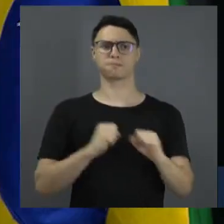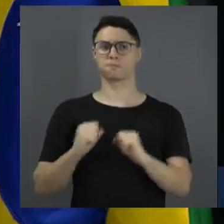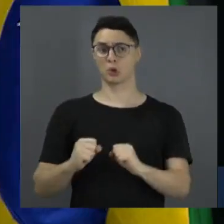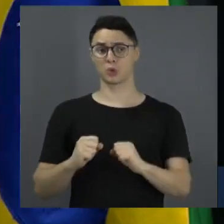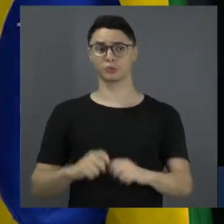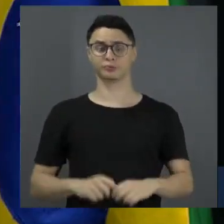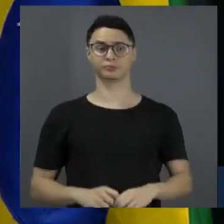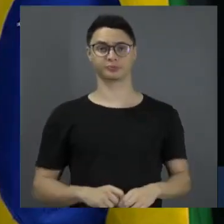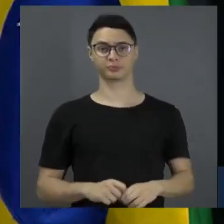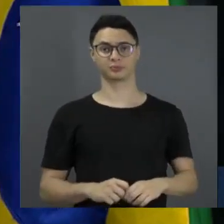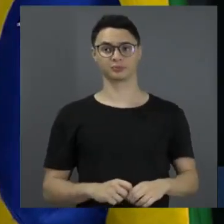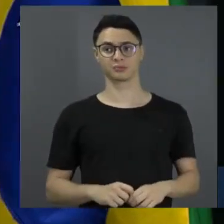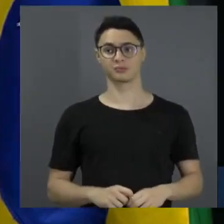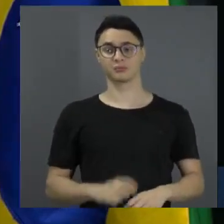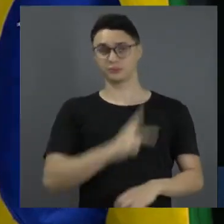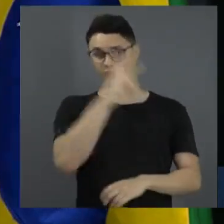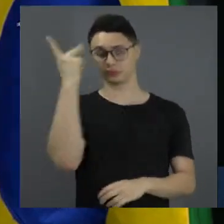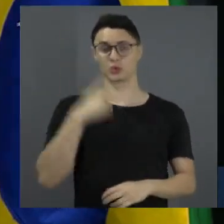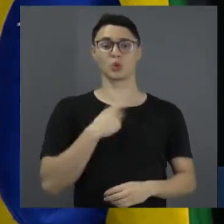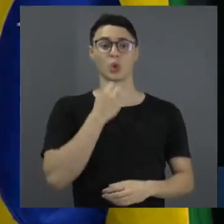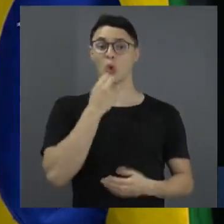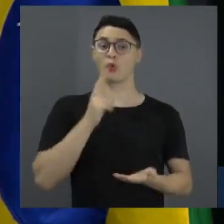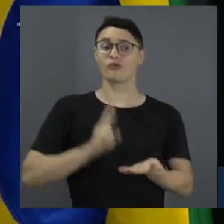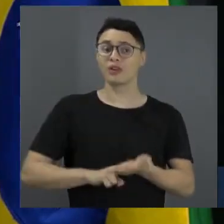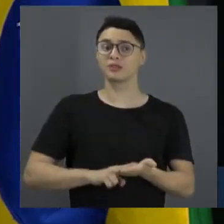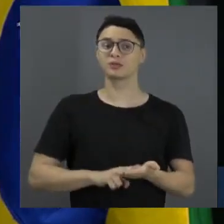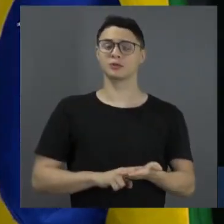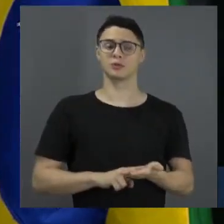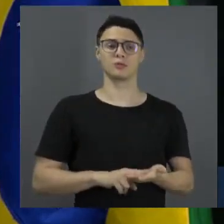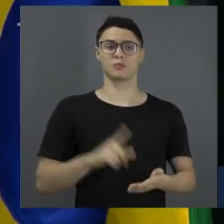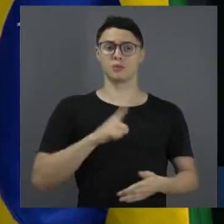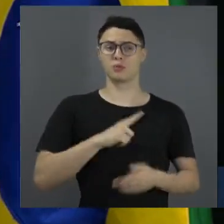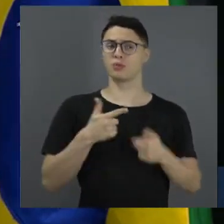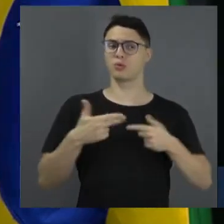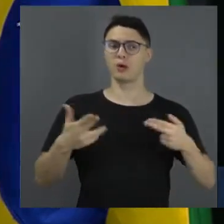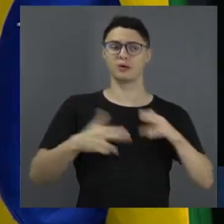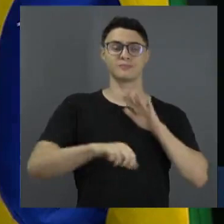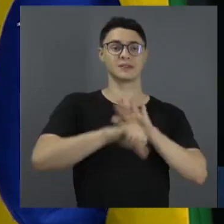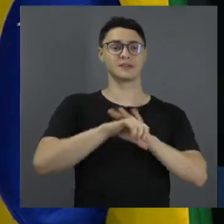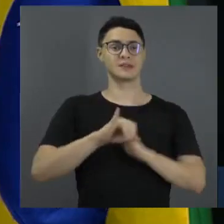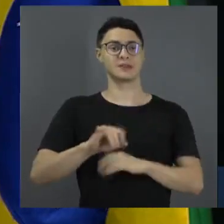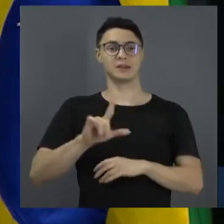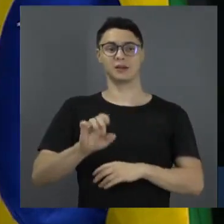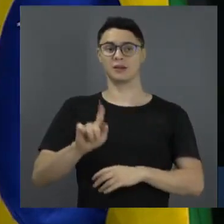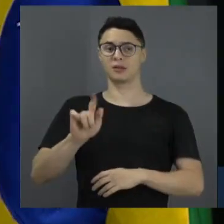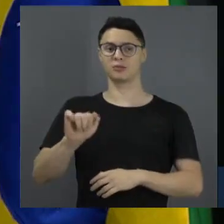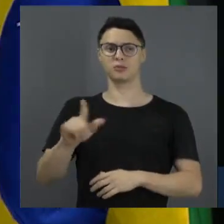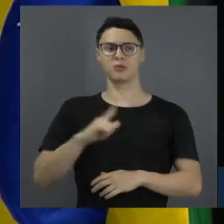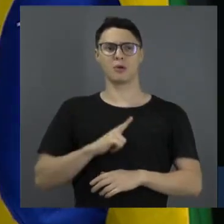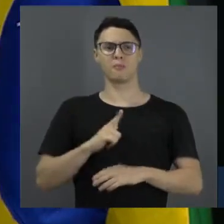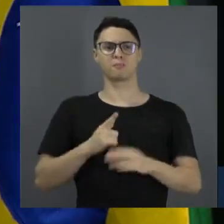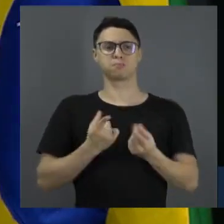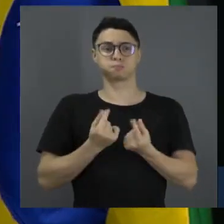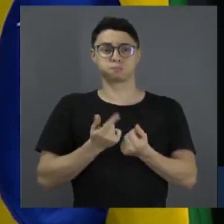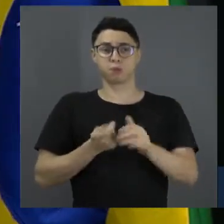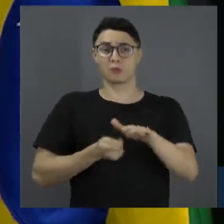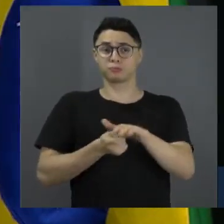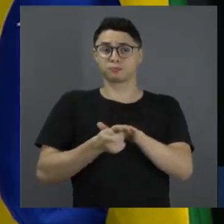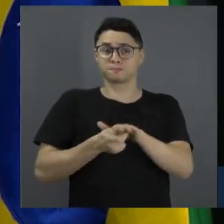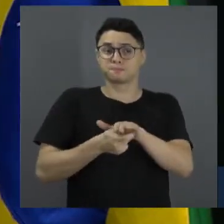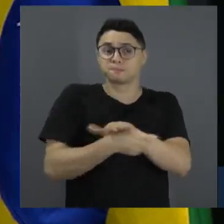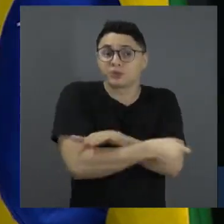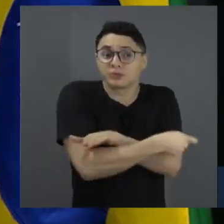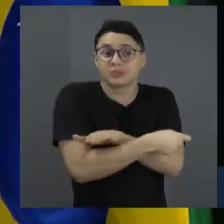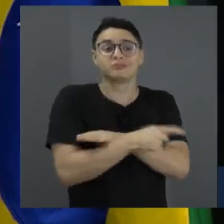poderosos, verdadeiros réus confessos de ações ilegais e corruptas, que desviaram bilhões, B de bola e